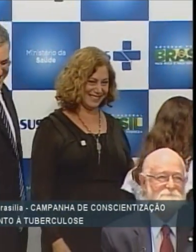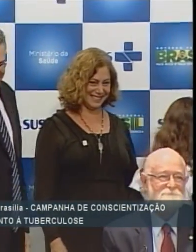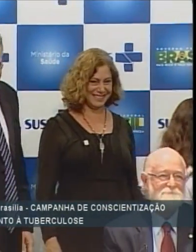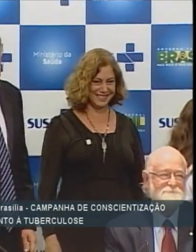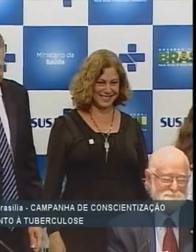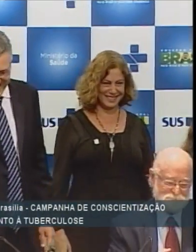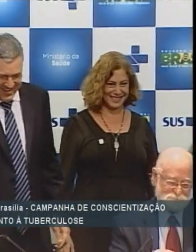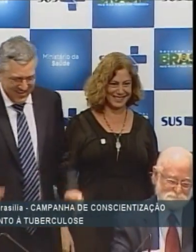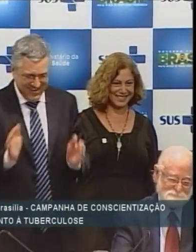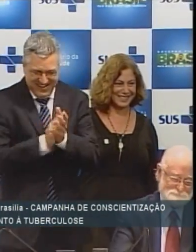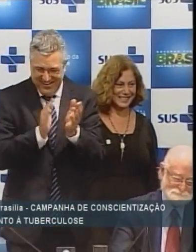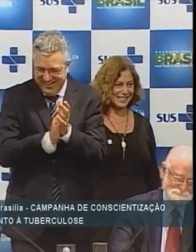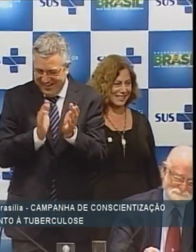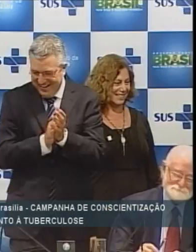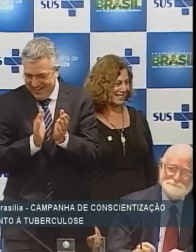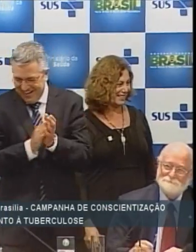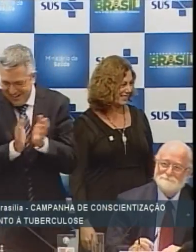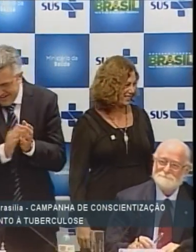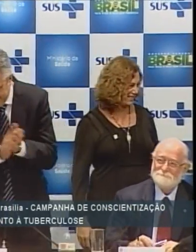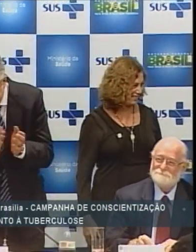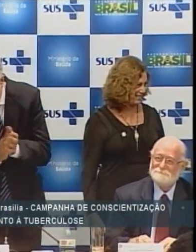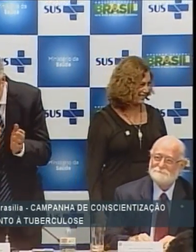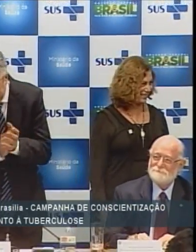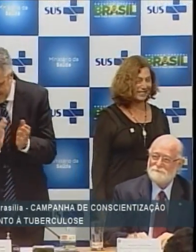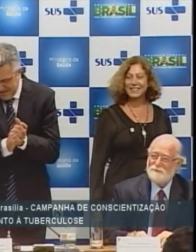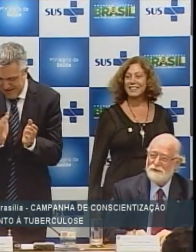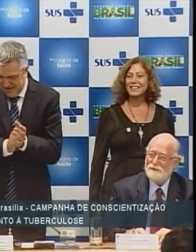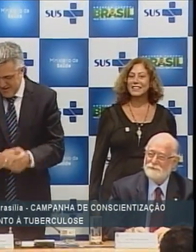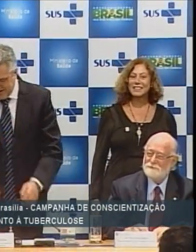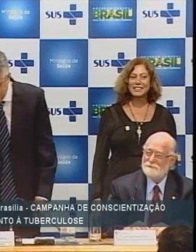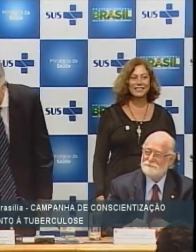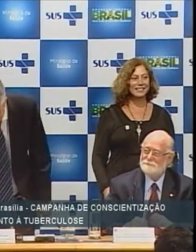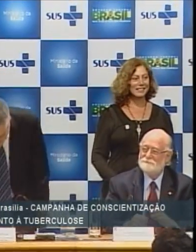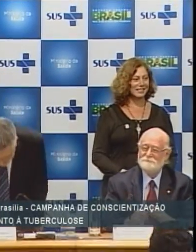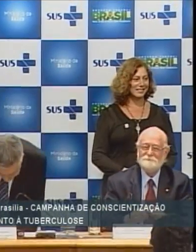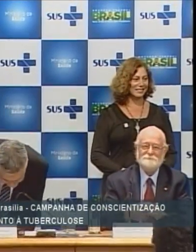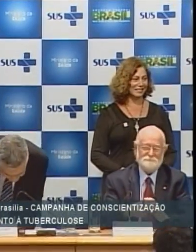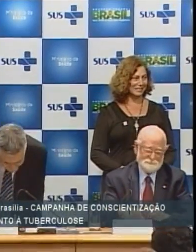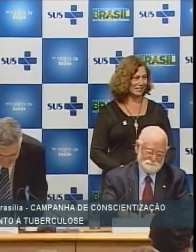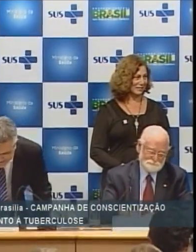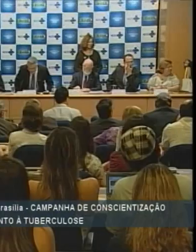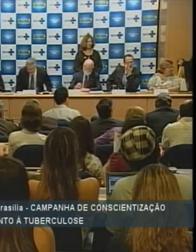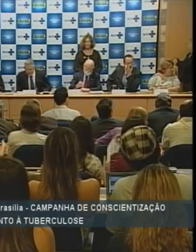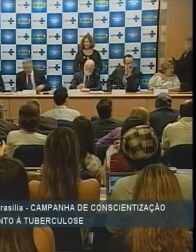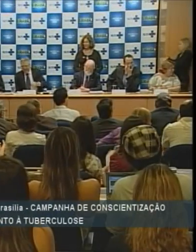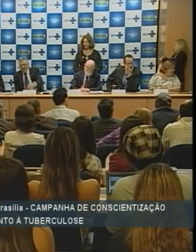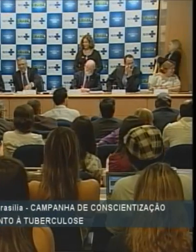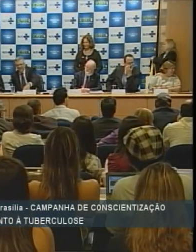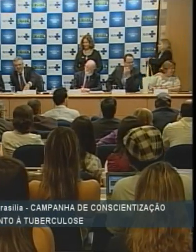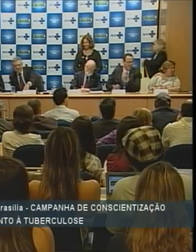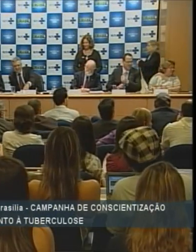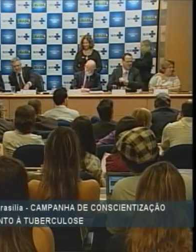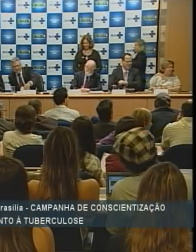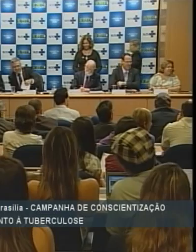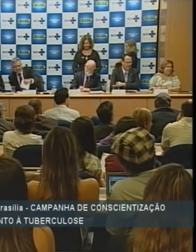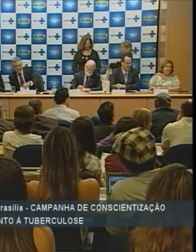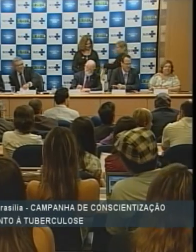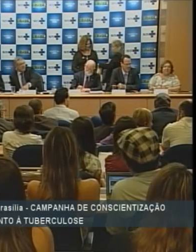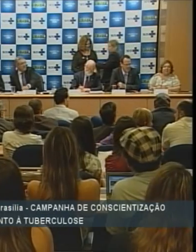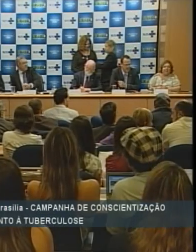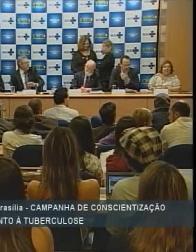E agora, nós convidamos o primeiro colocado no concurso,